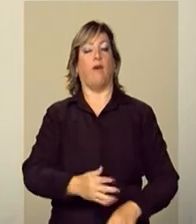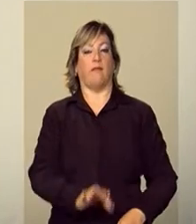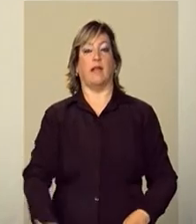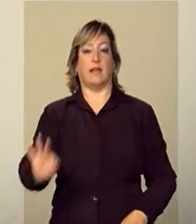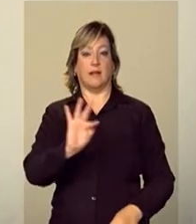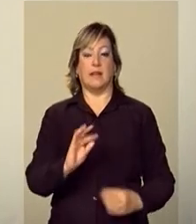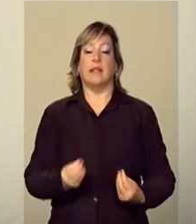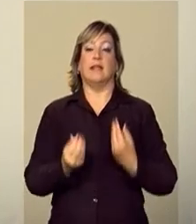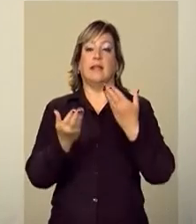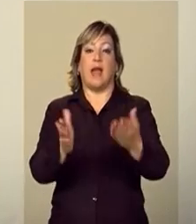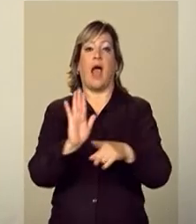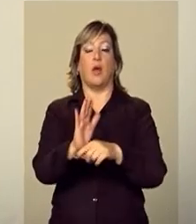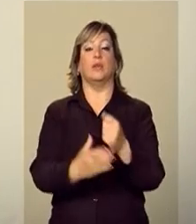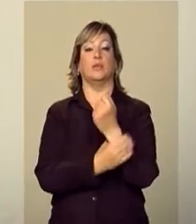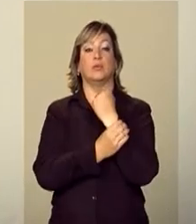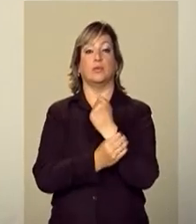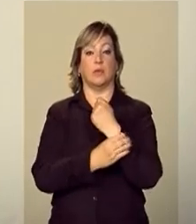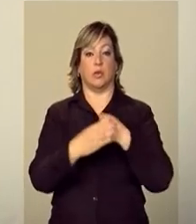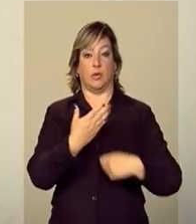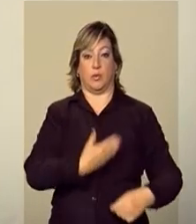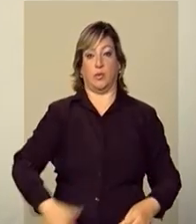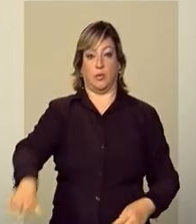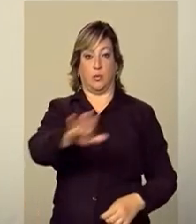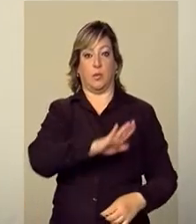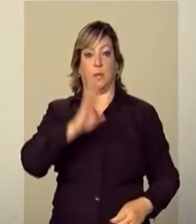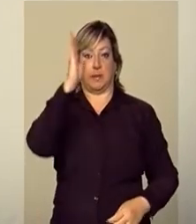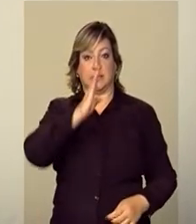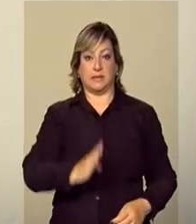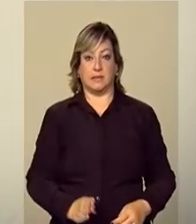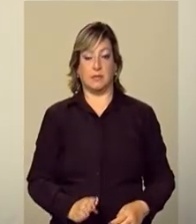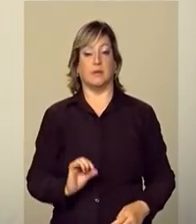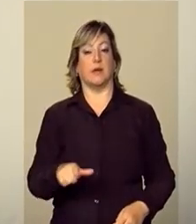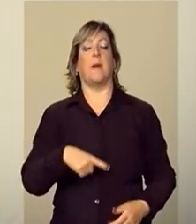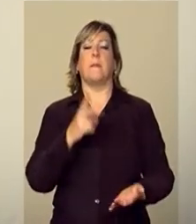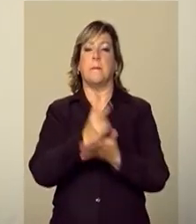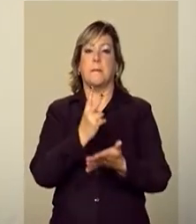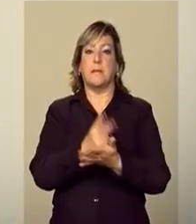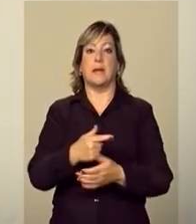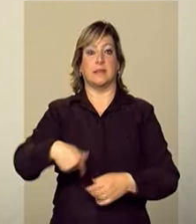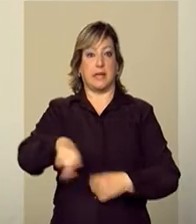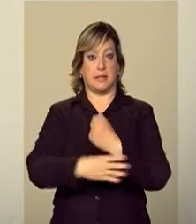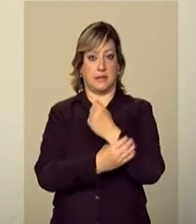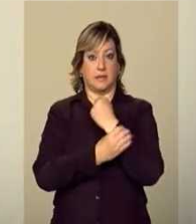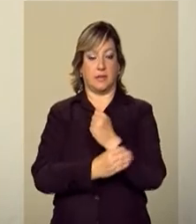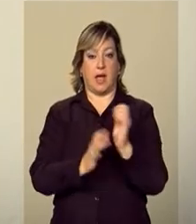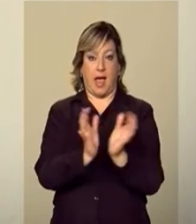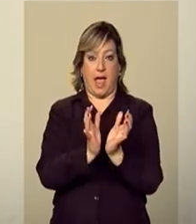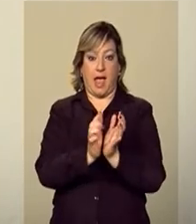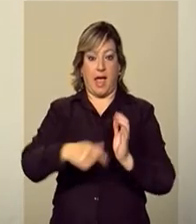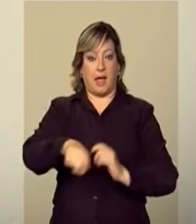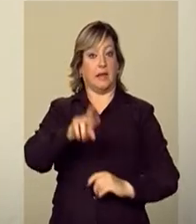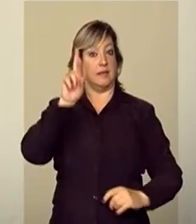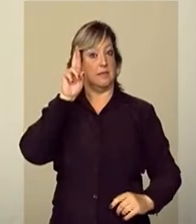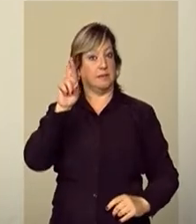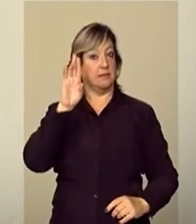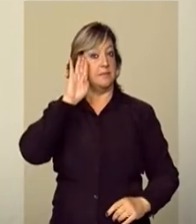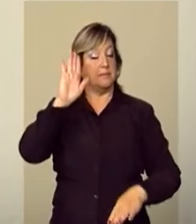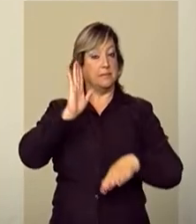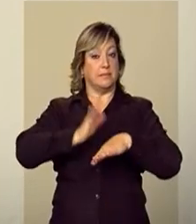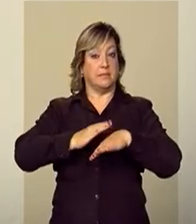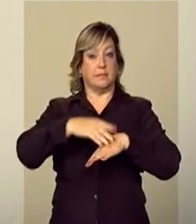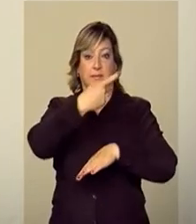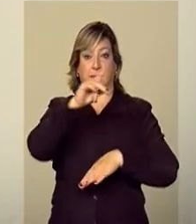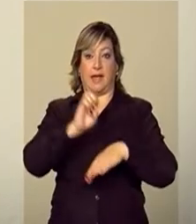governo federal dá para a segurança pública no nosso país mesmo sendo área de segurança pública uma responsabilidade